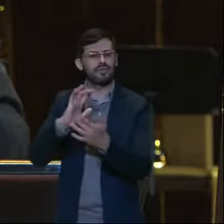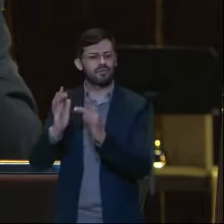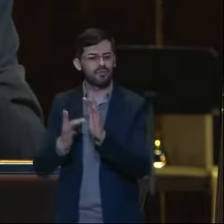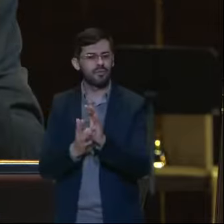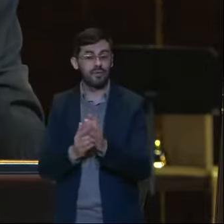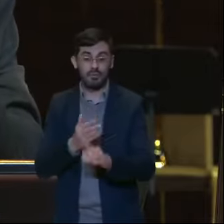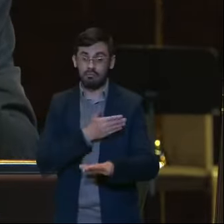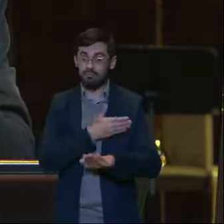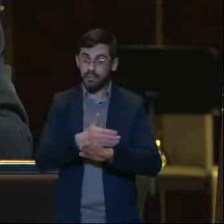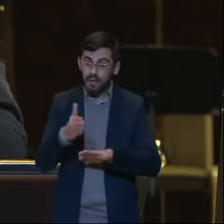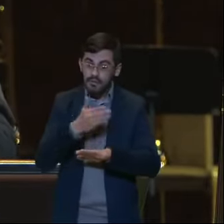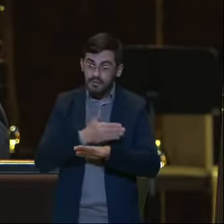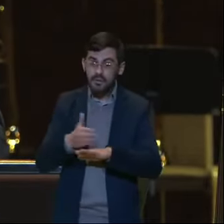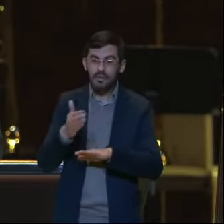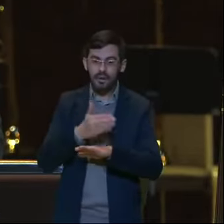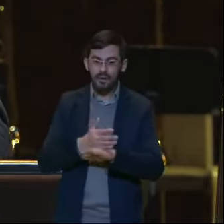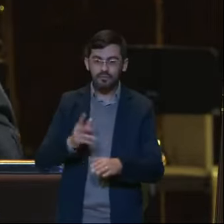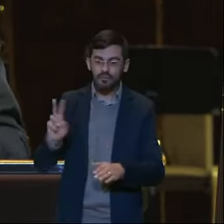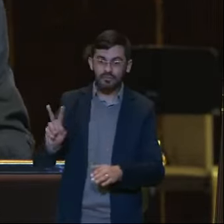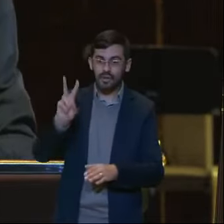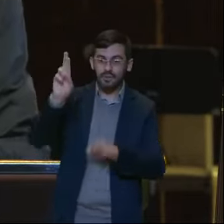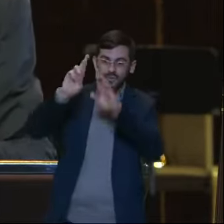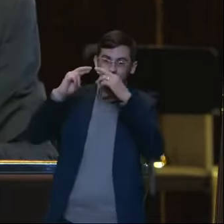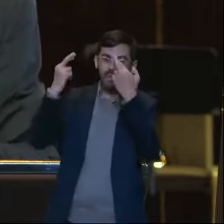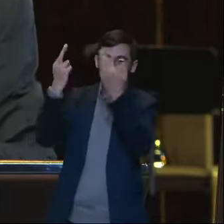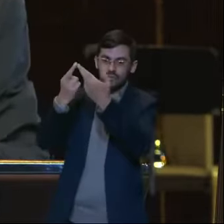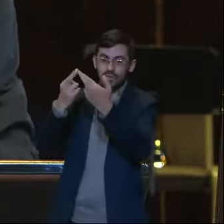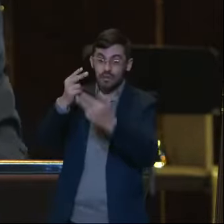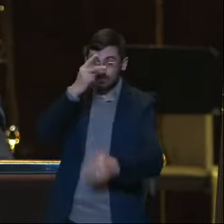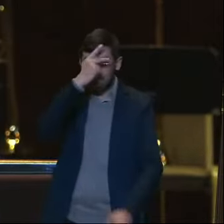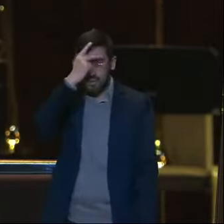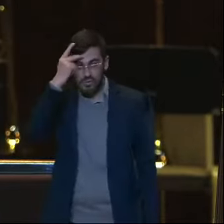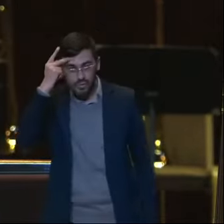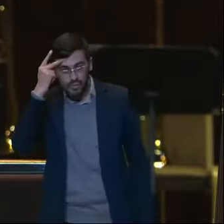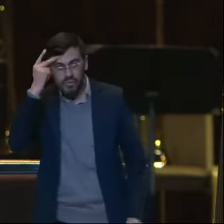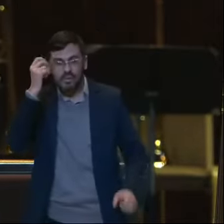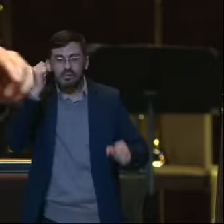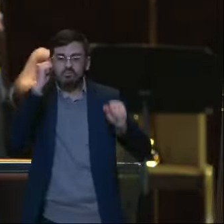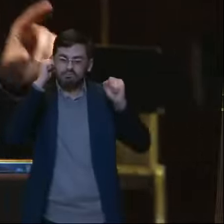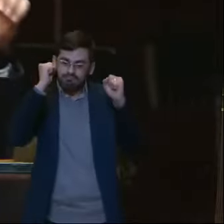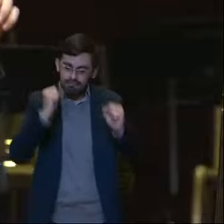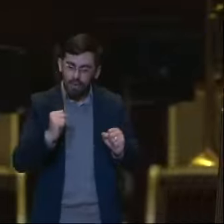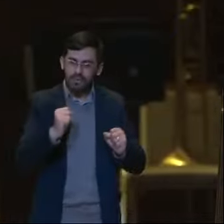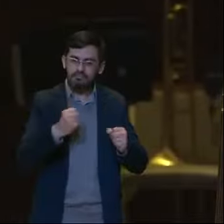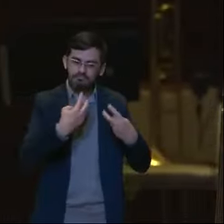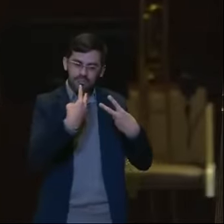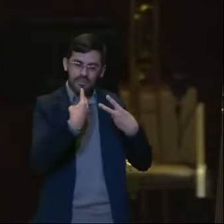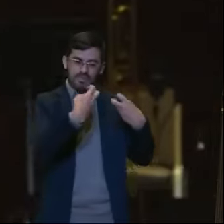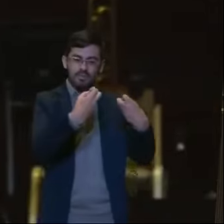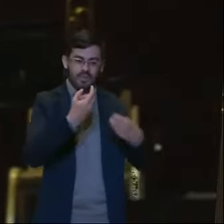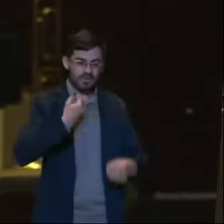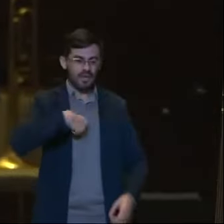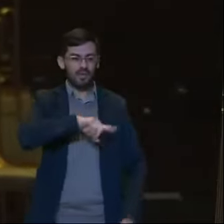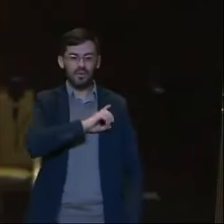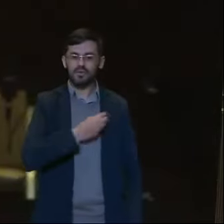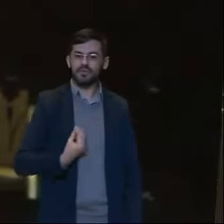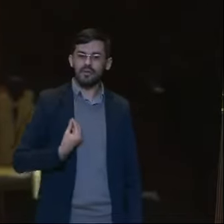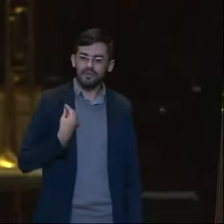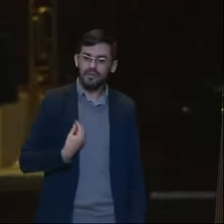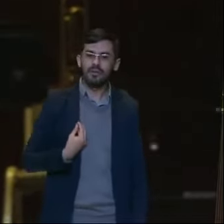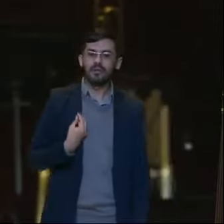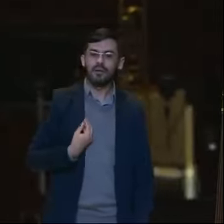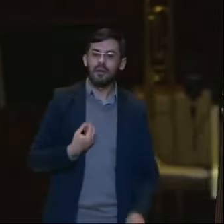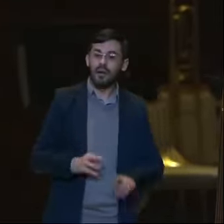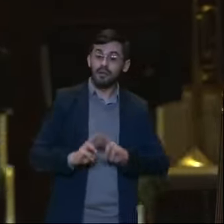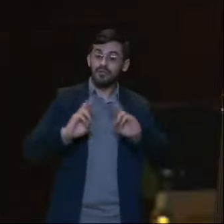enviar, pessoas vão encontrar as respostas que elas tanto procuram. Pessoas vão ver nas nossas palavras e na nossa vida essa diferença que